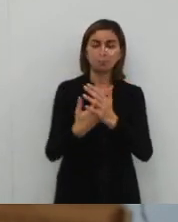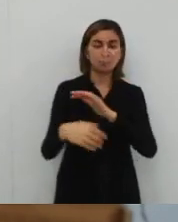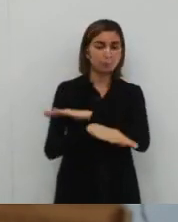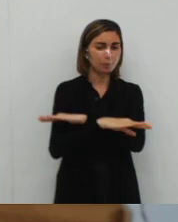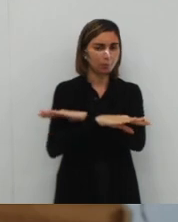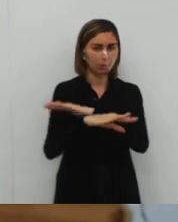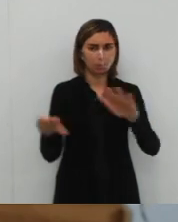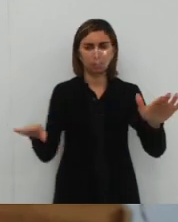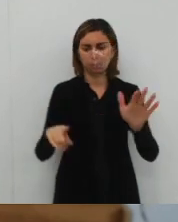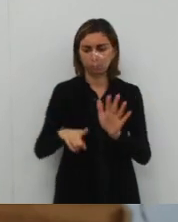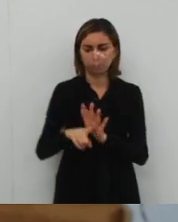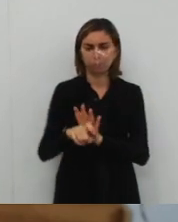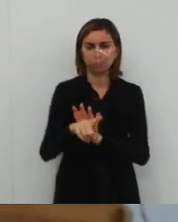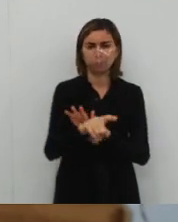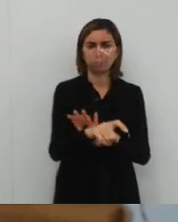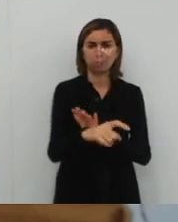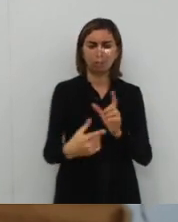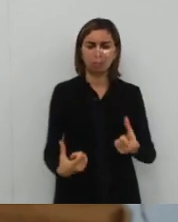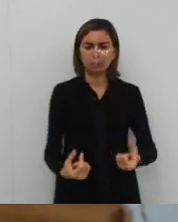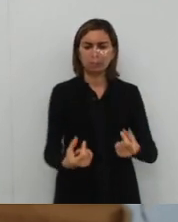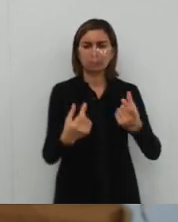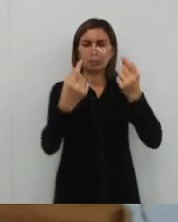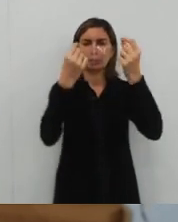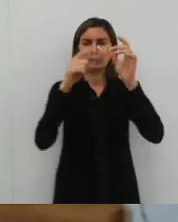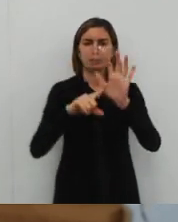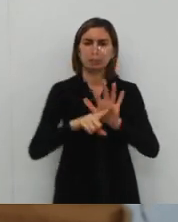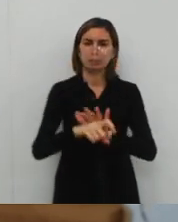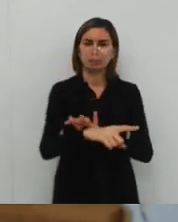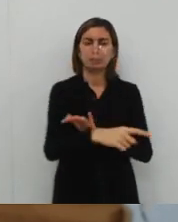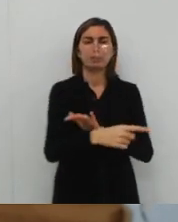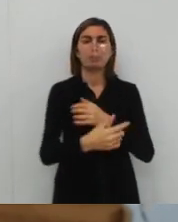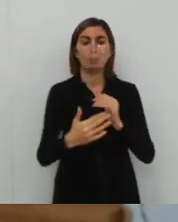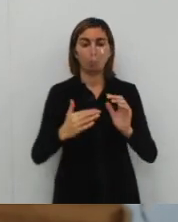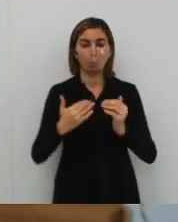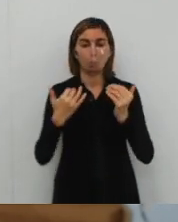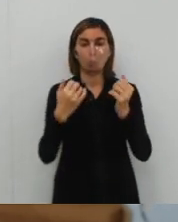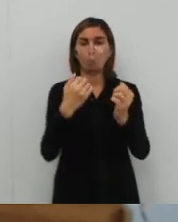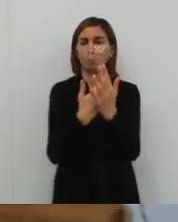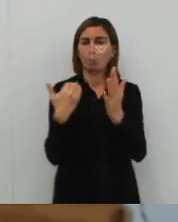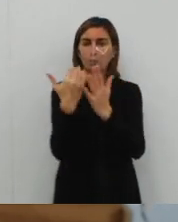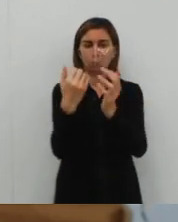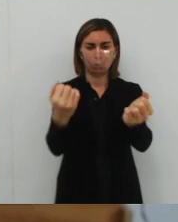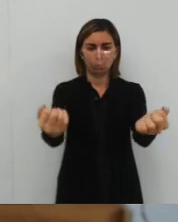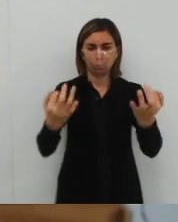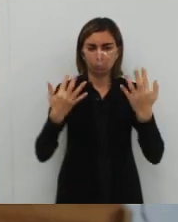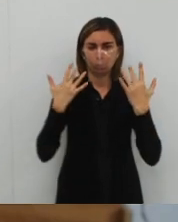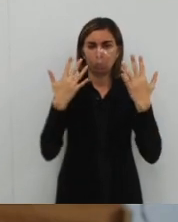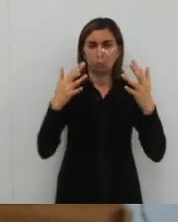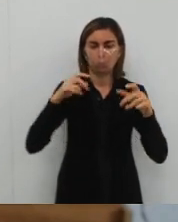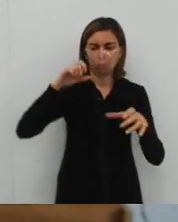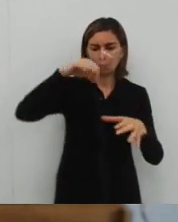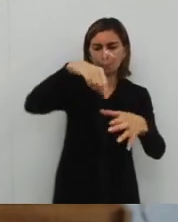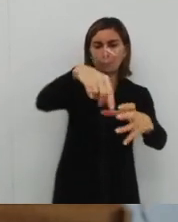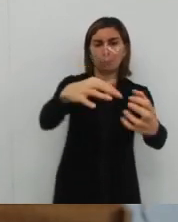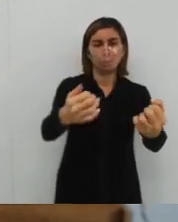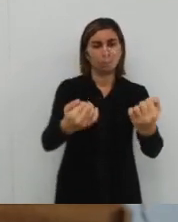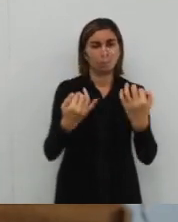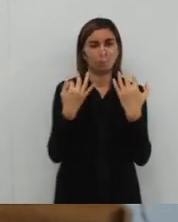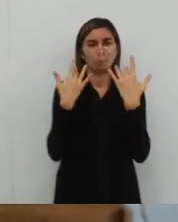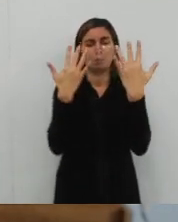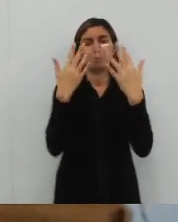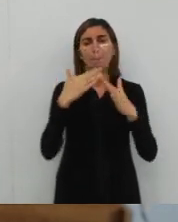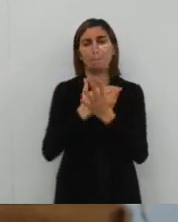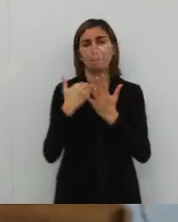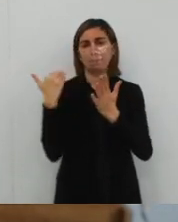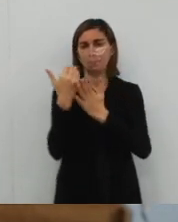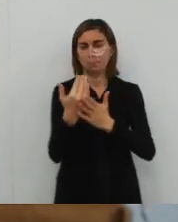eliminou a ferrugem comum e aí aumentou a produção. Ok? Aí